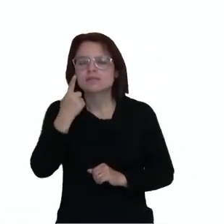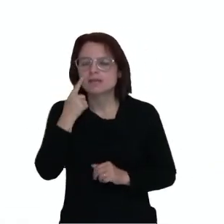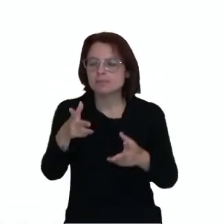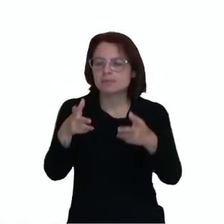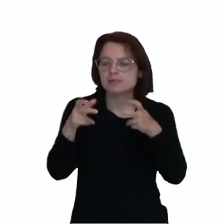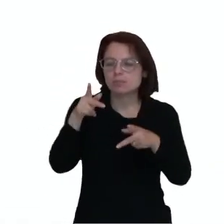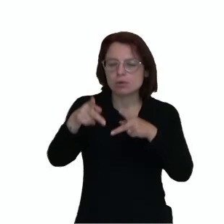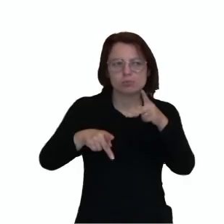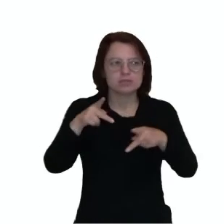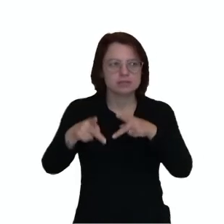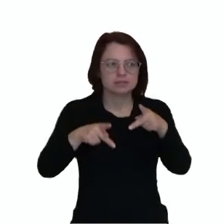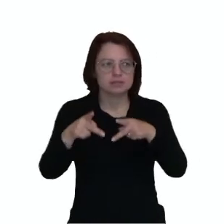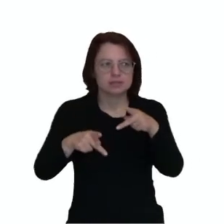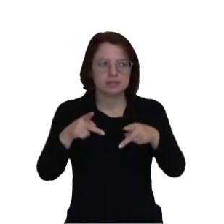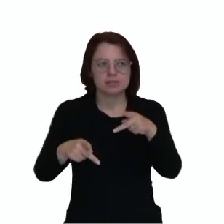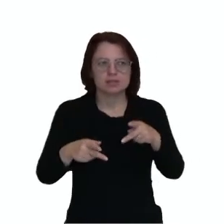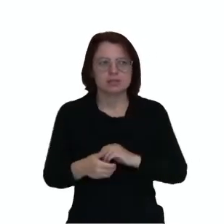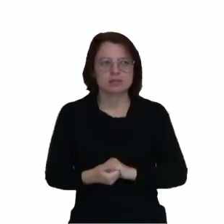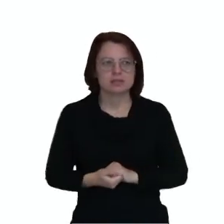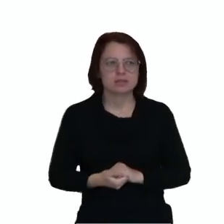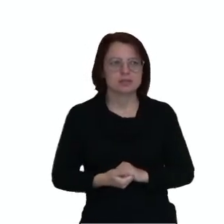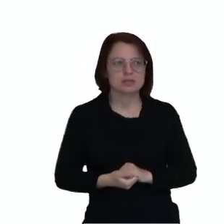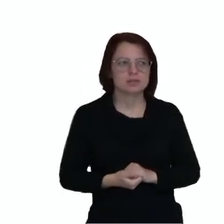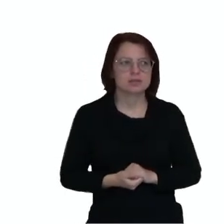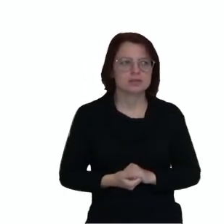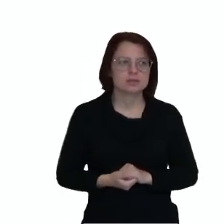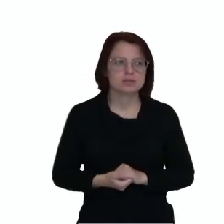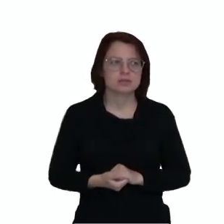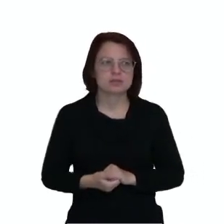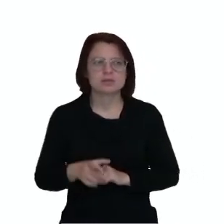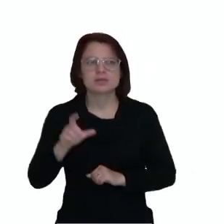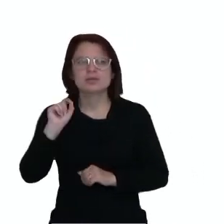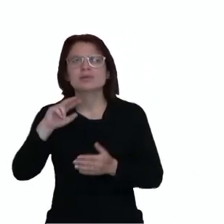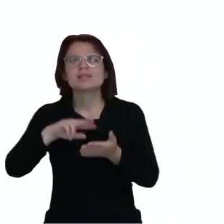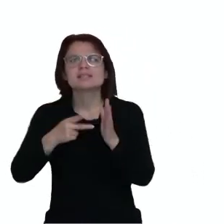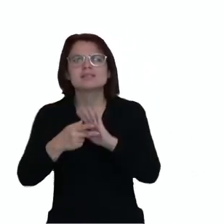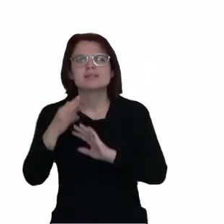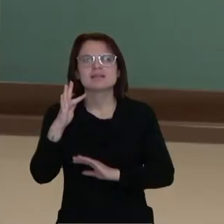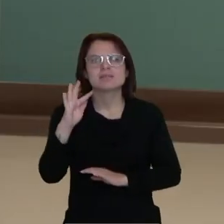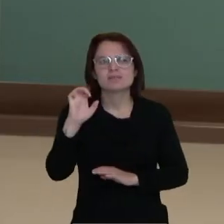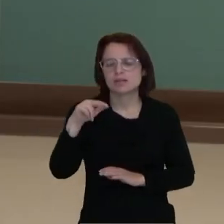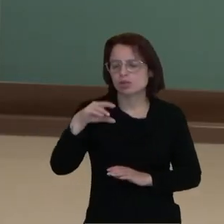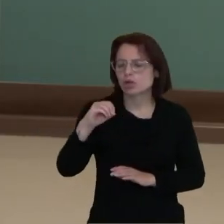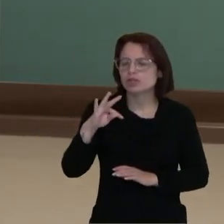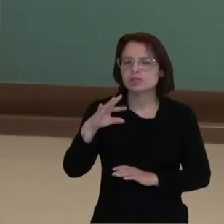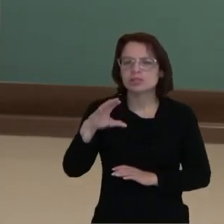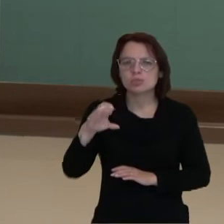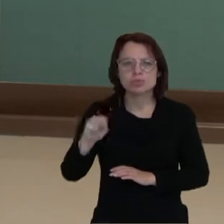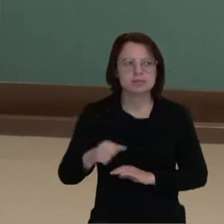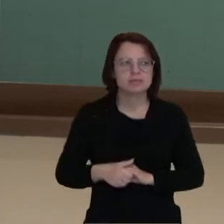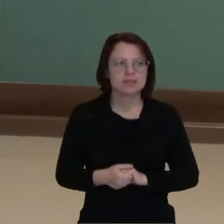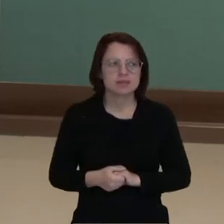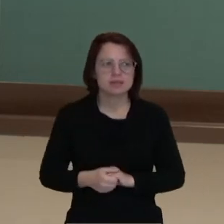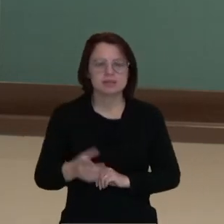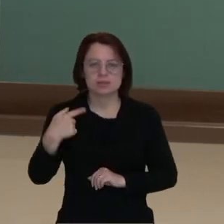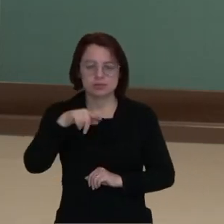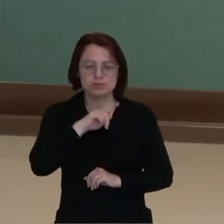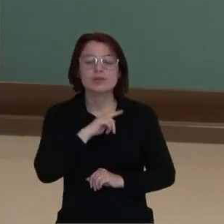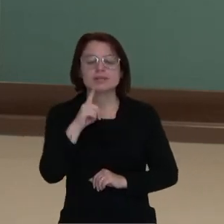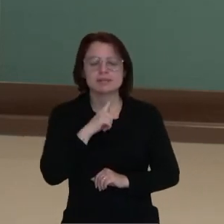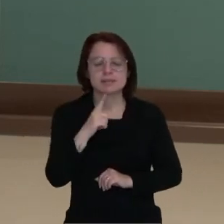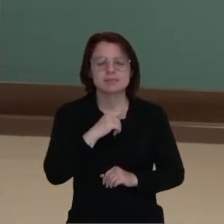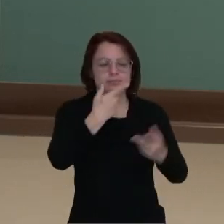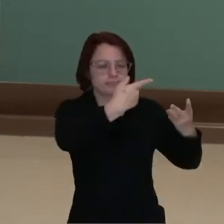Então, não dá uma variação no fenótipo. Ai, professora, mas o que é fenótipo? Olha só. Nós ganhamos